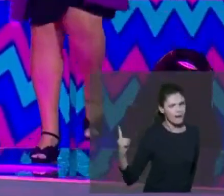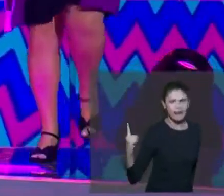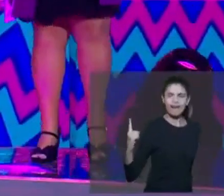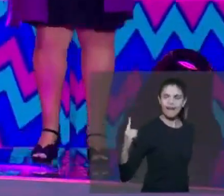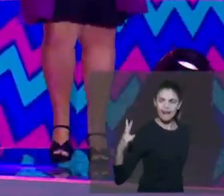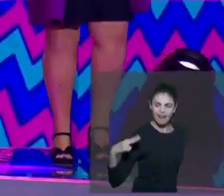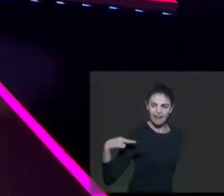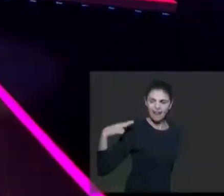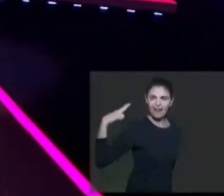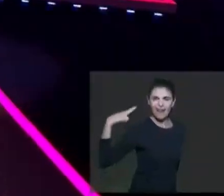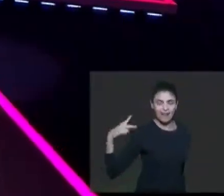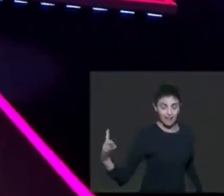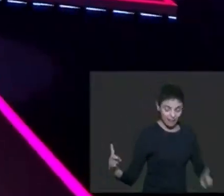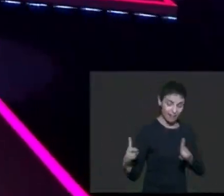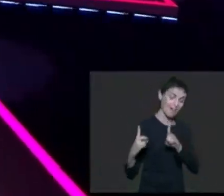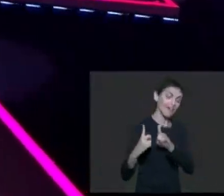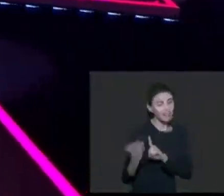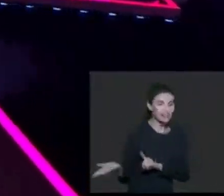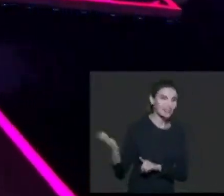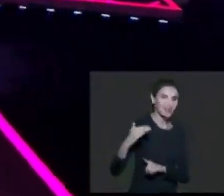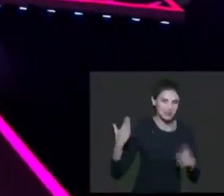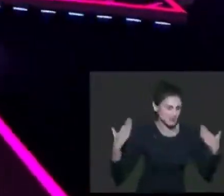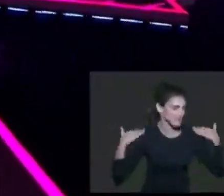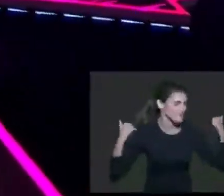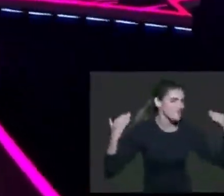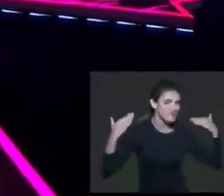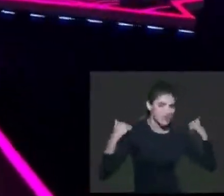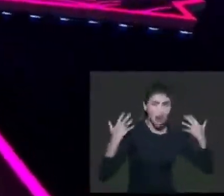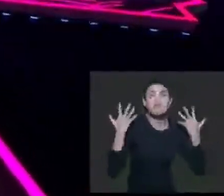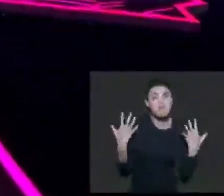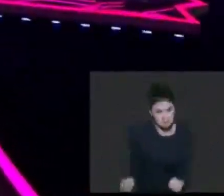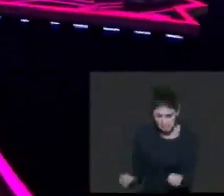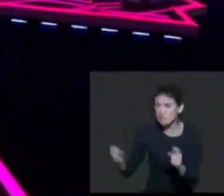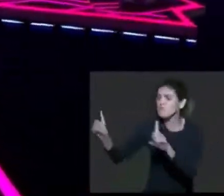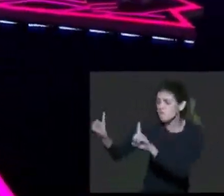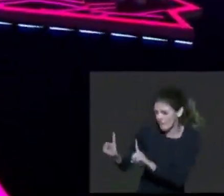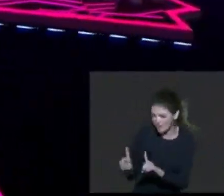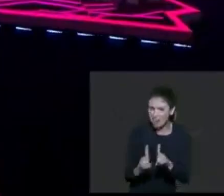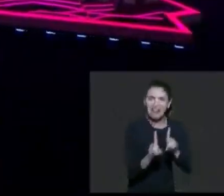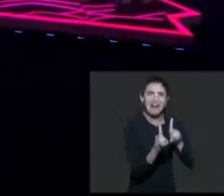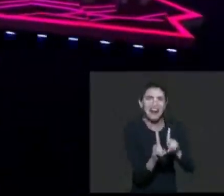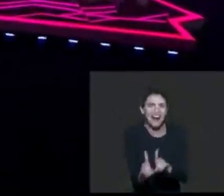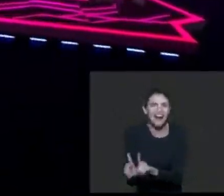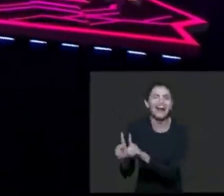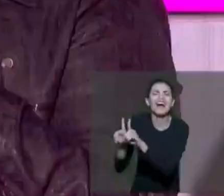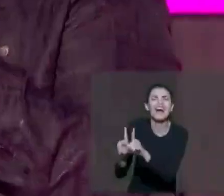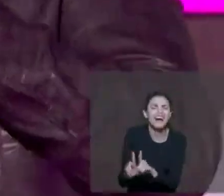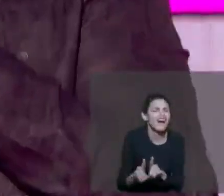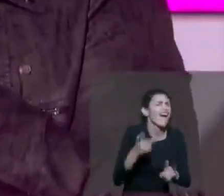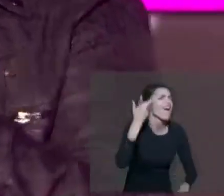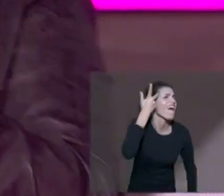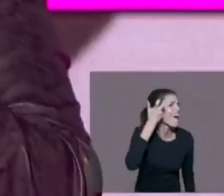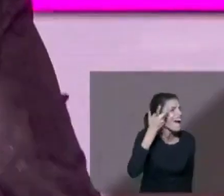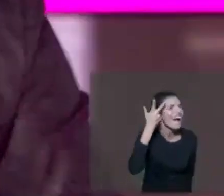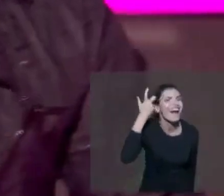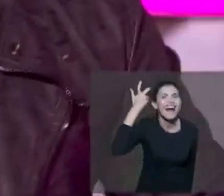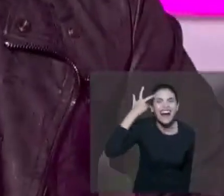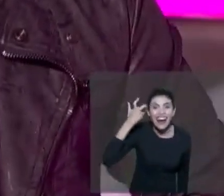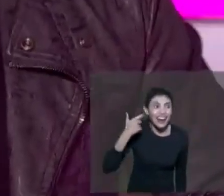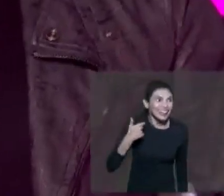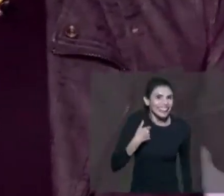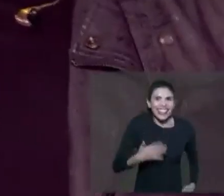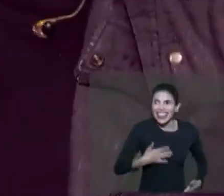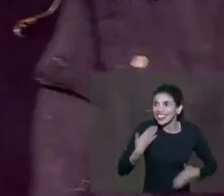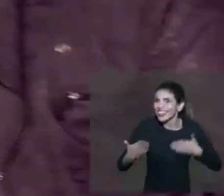mim. Dei a volta por cima, chamei ela pra sair. Ela aceitou o convite, a gente foi, caiu na farra. Fez garrafa de vinho, ficou